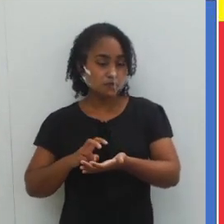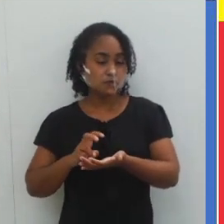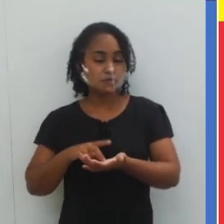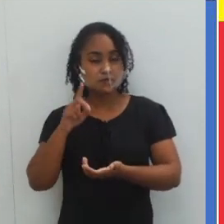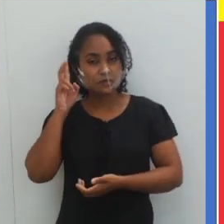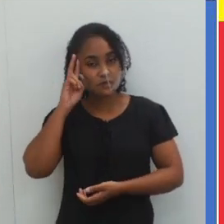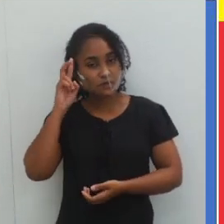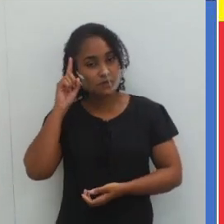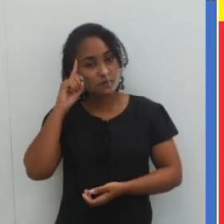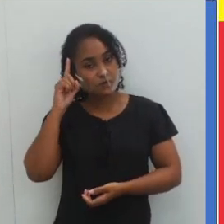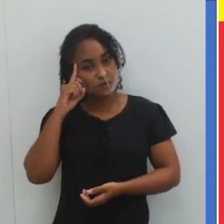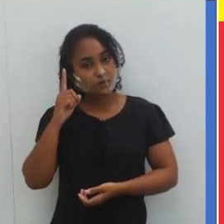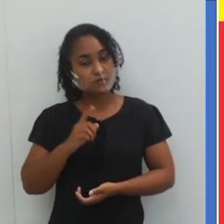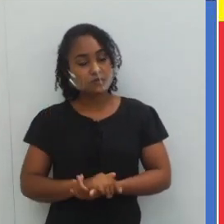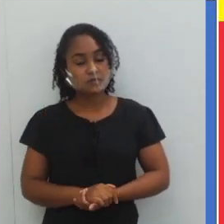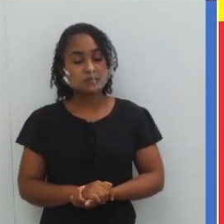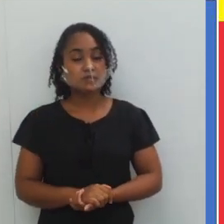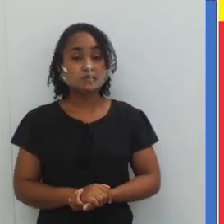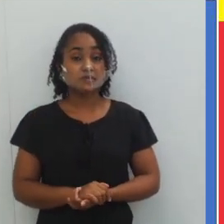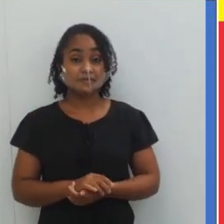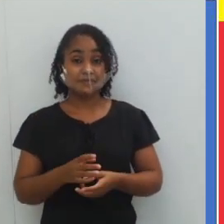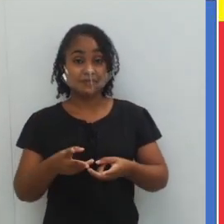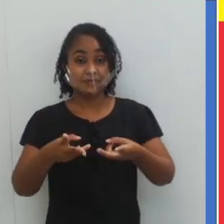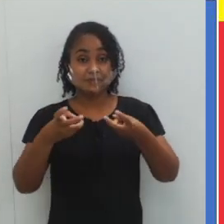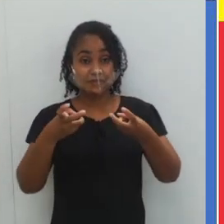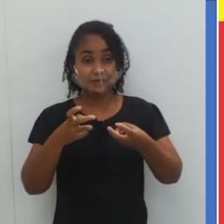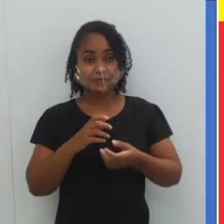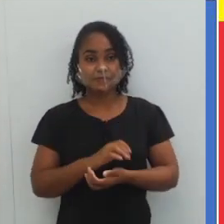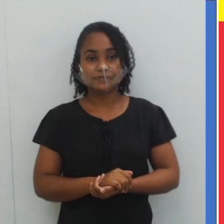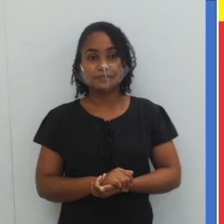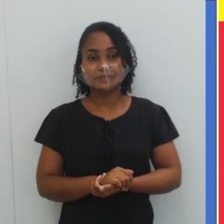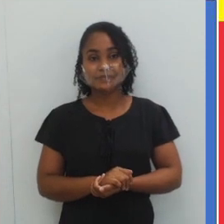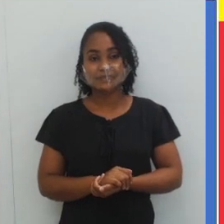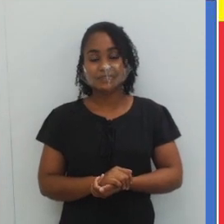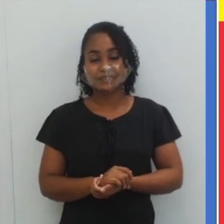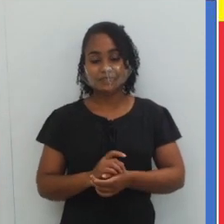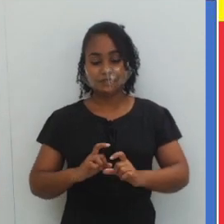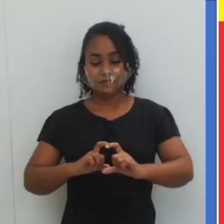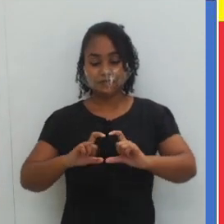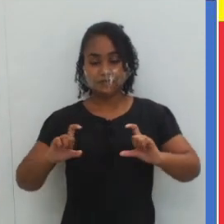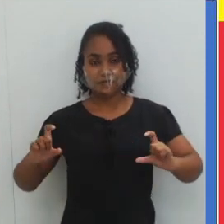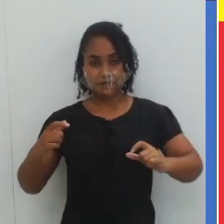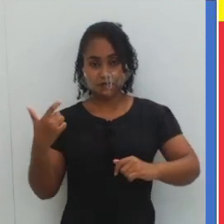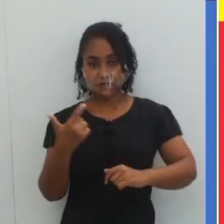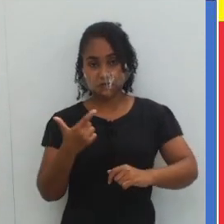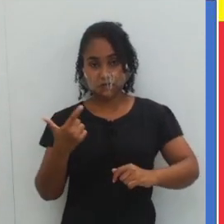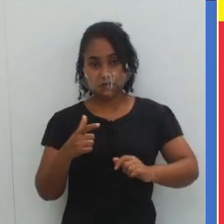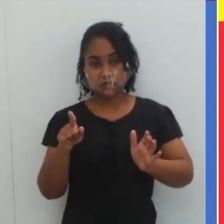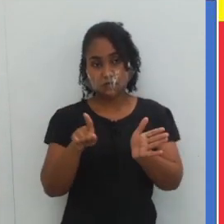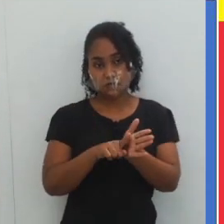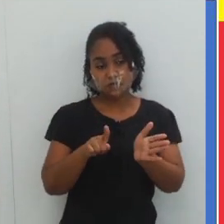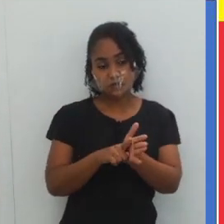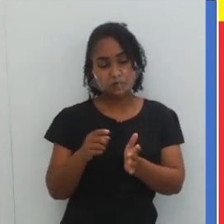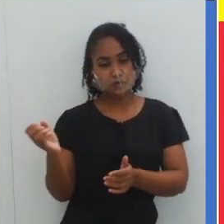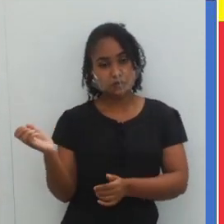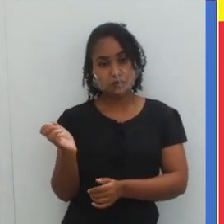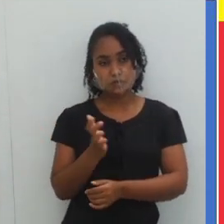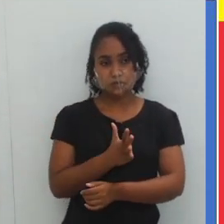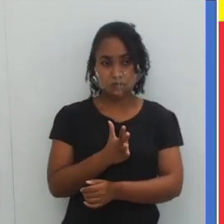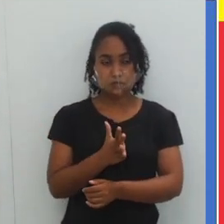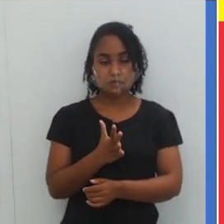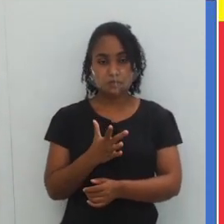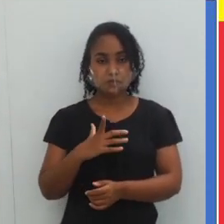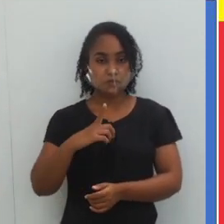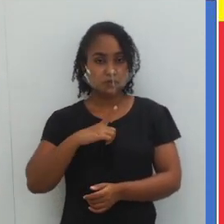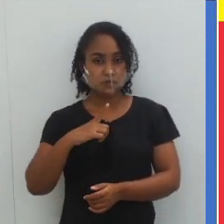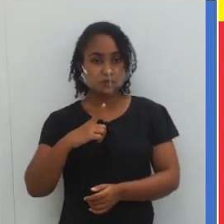cozinhando todas as manhãs. Abaixo a gente segue a negativa, que a única coisa de novo que